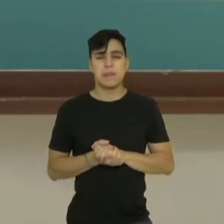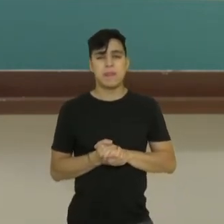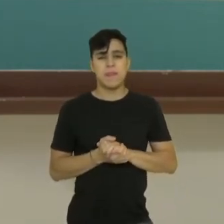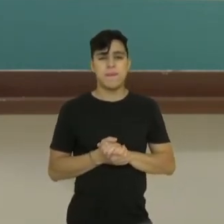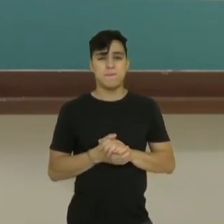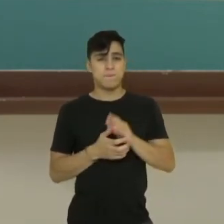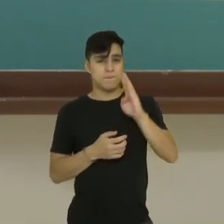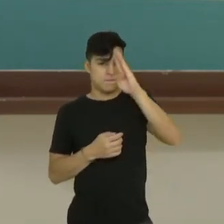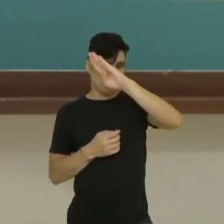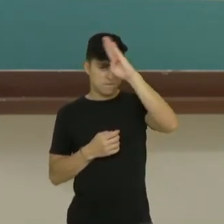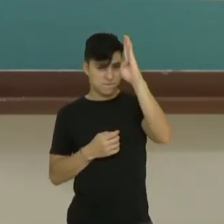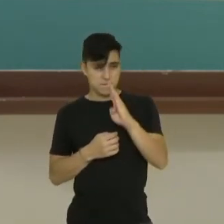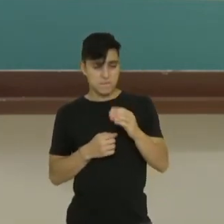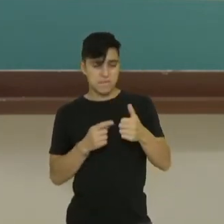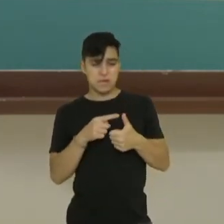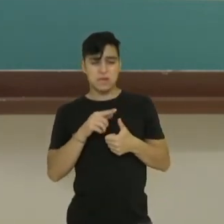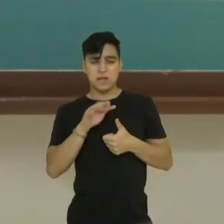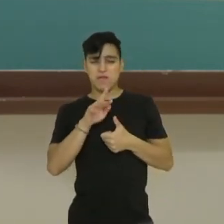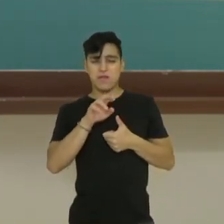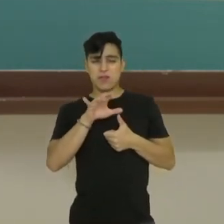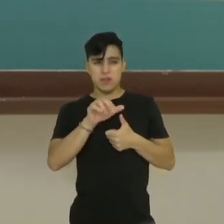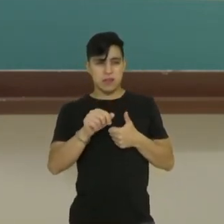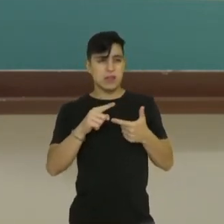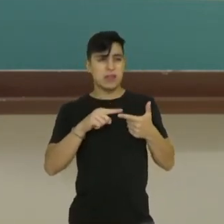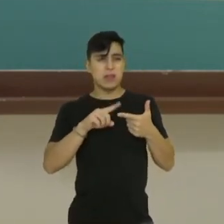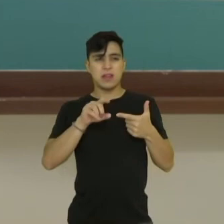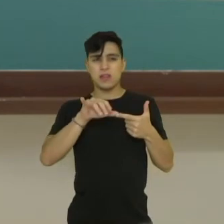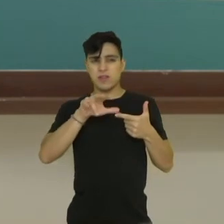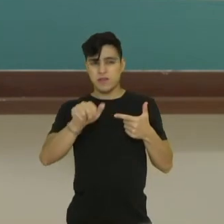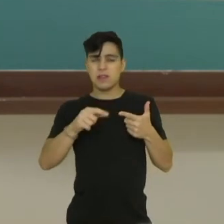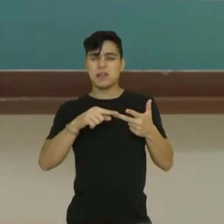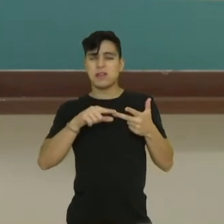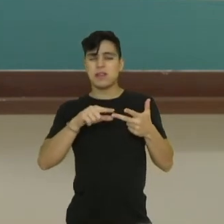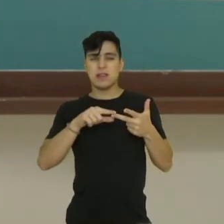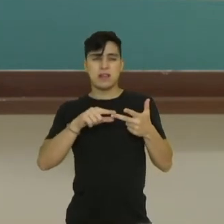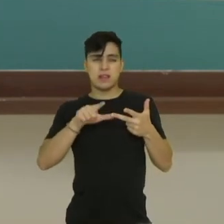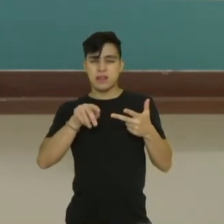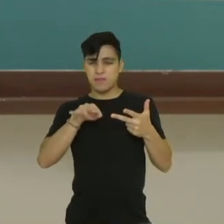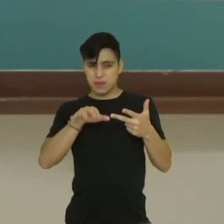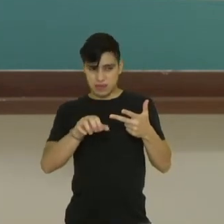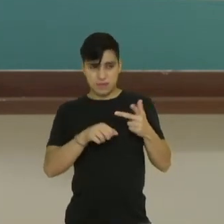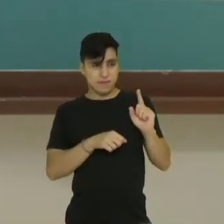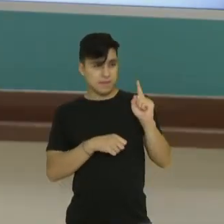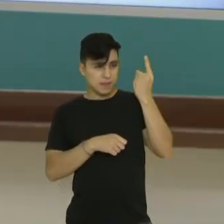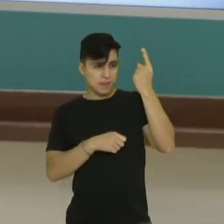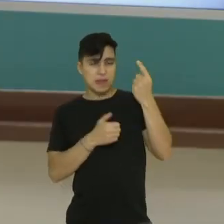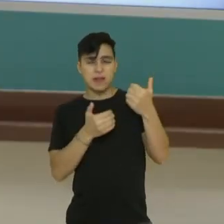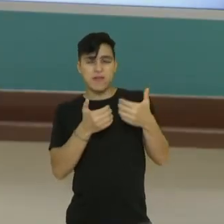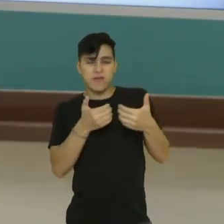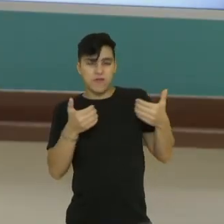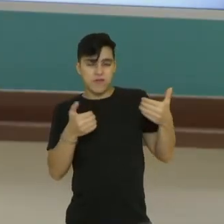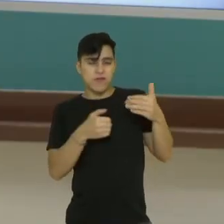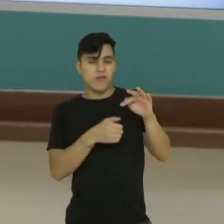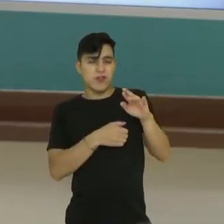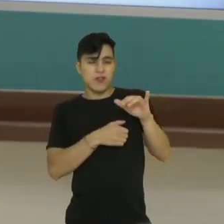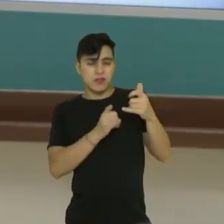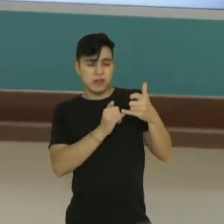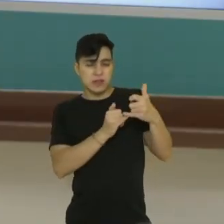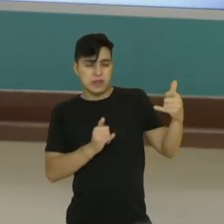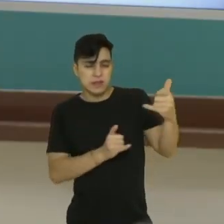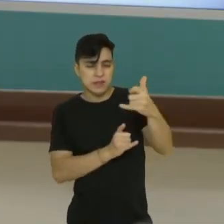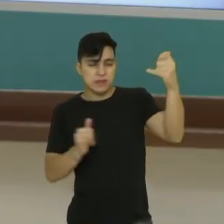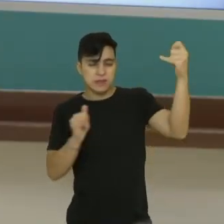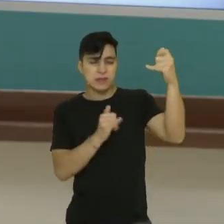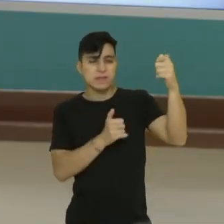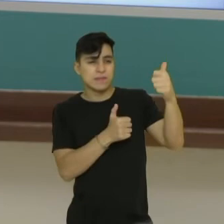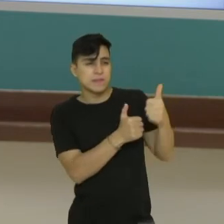estudamos como fronteira, divisa e limite, as fronteiras, em primeiro lugar, as fronteiras que o país tem com os seus